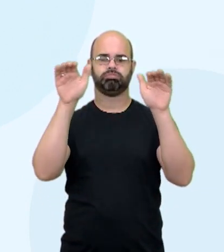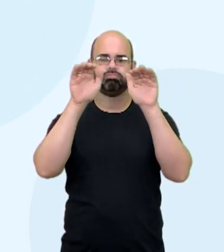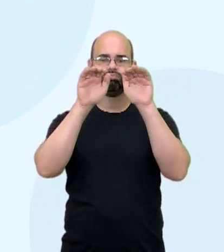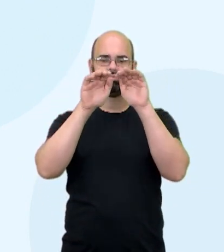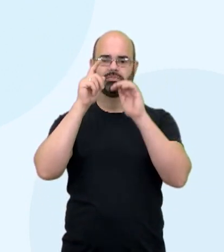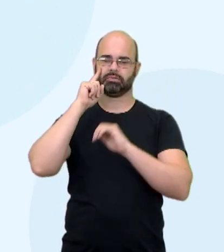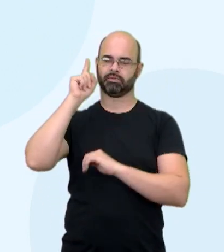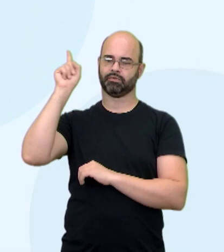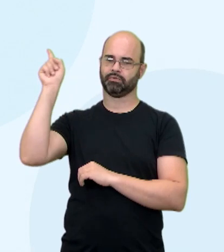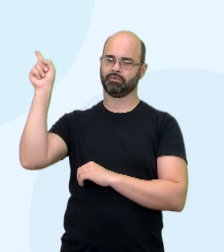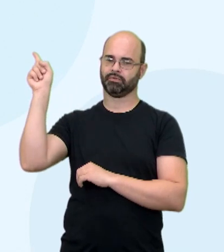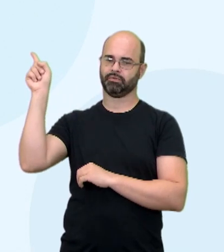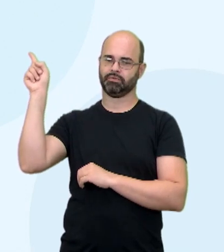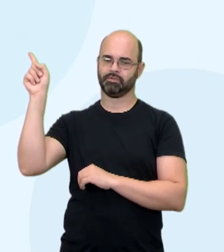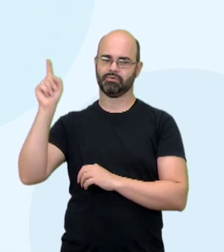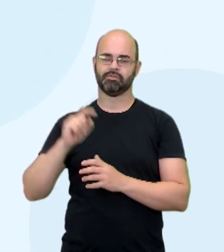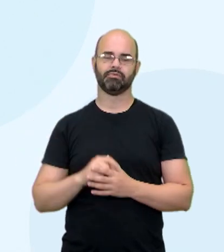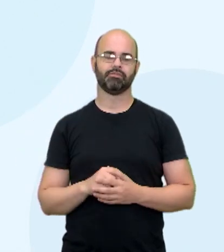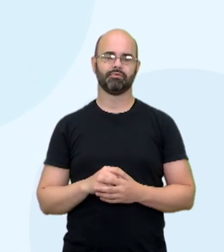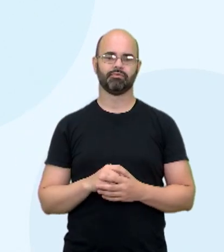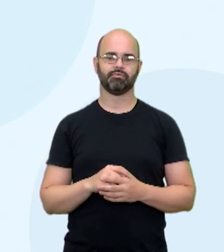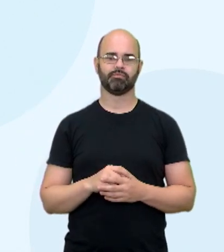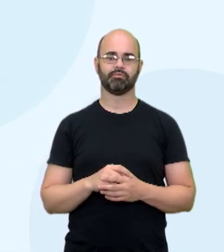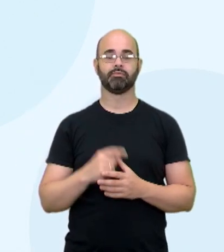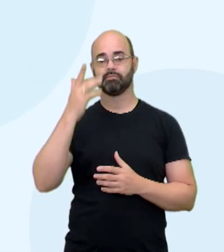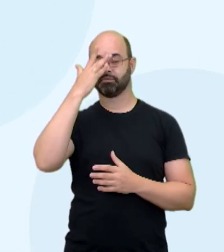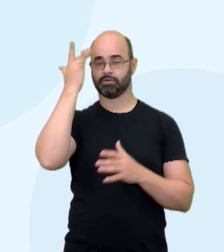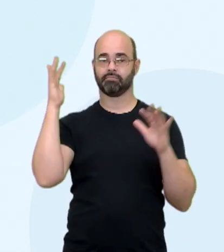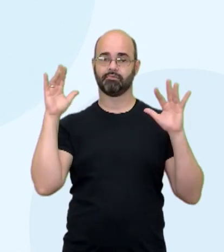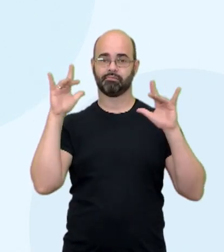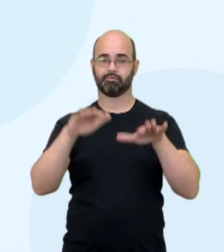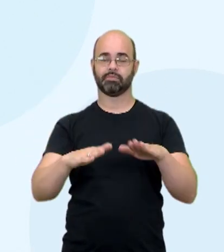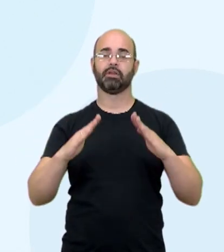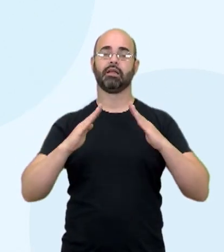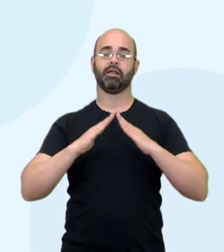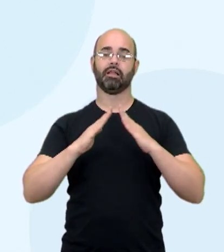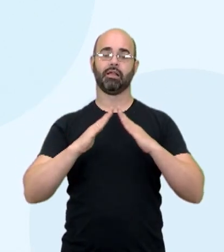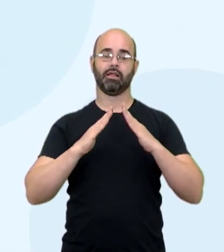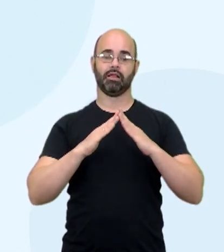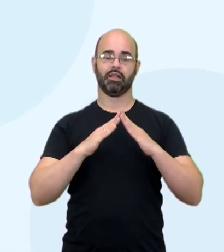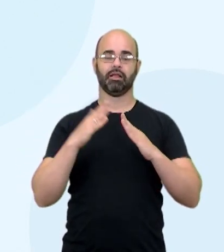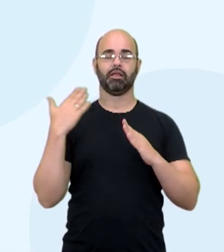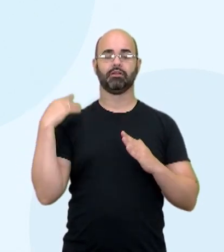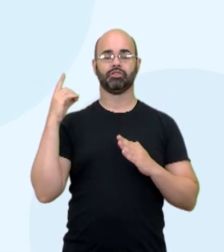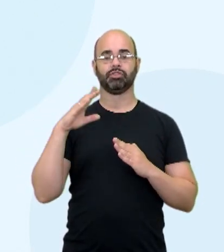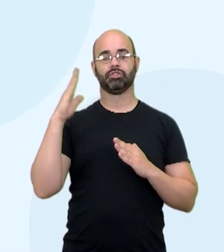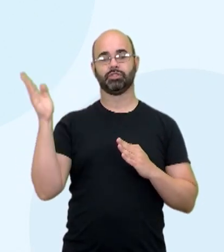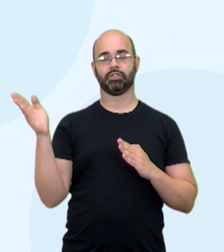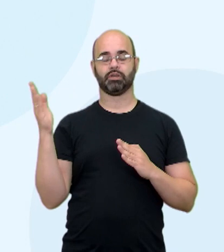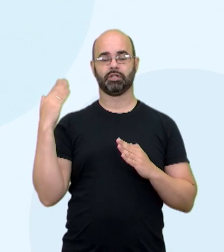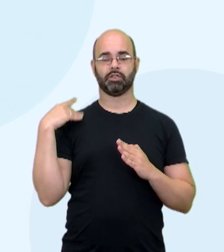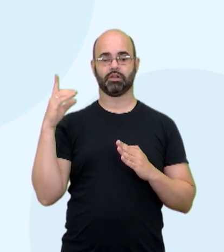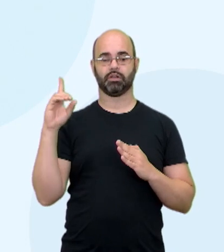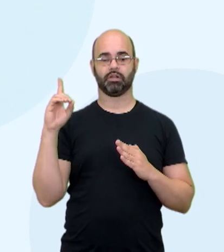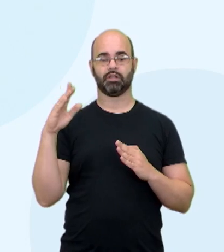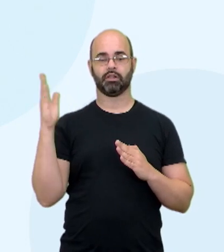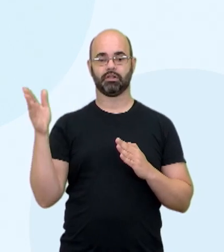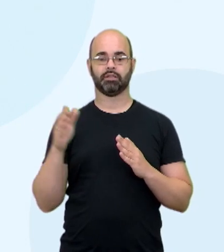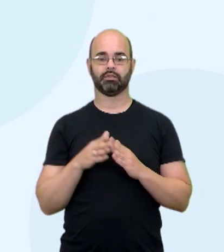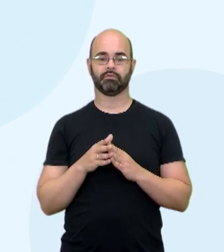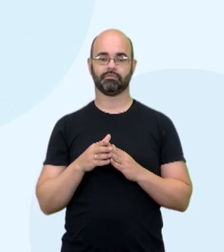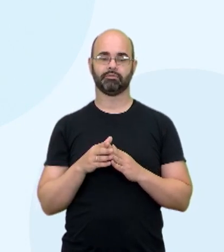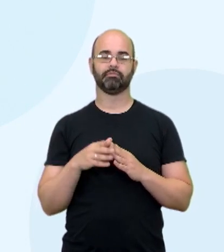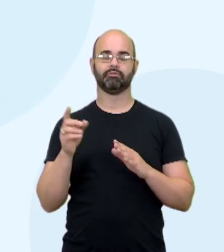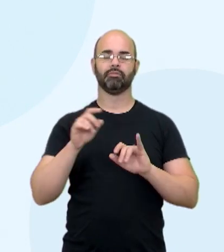né, a questão da urbanização, né, que está aí do lado direito, aí no meio lá no canto esquerdo, né,